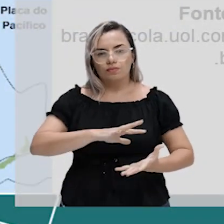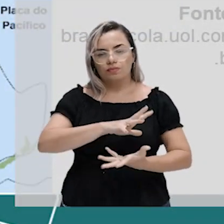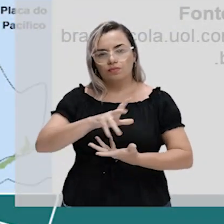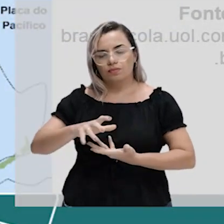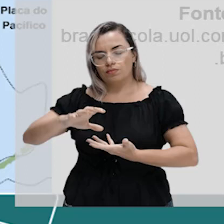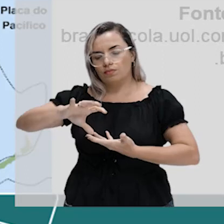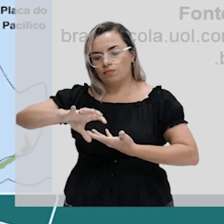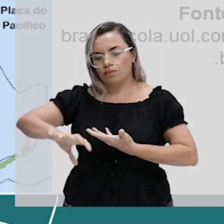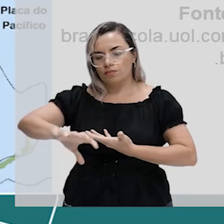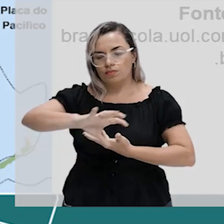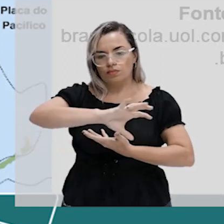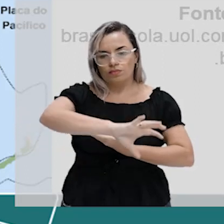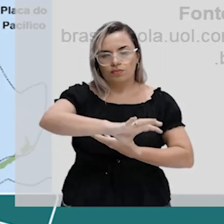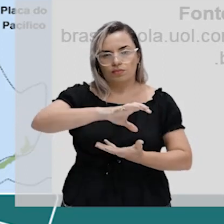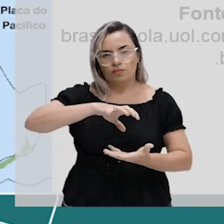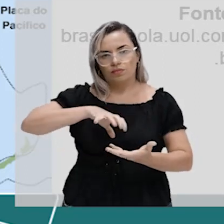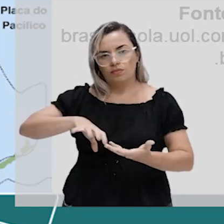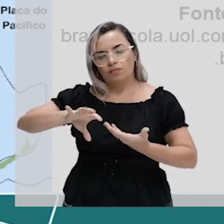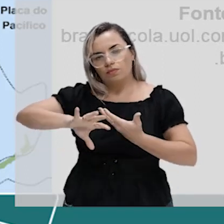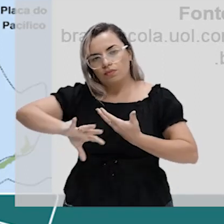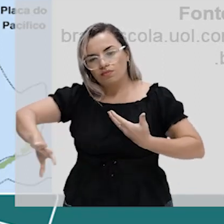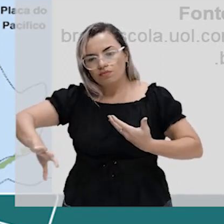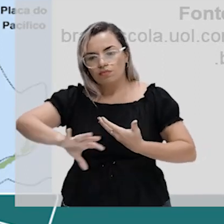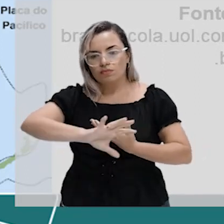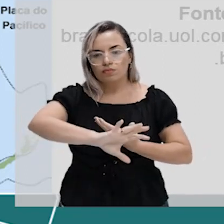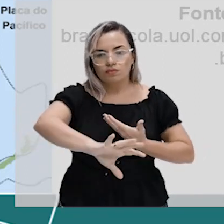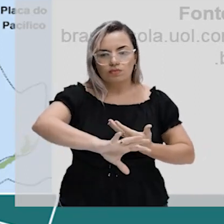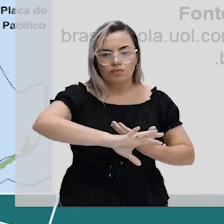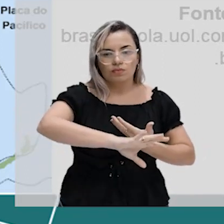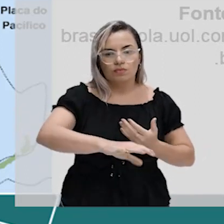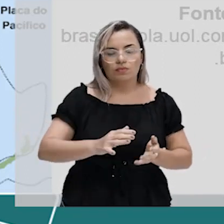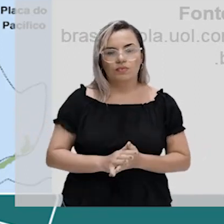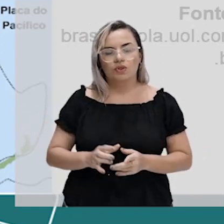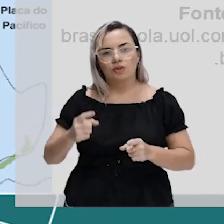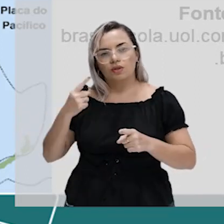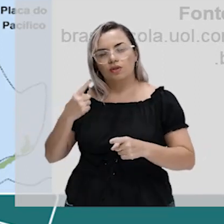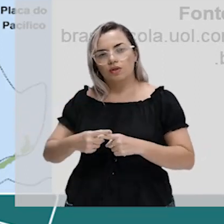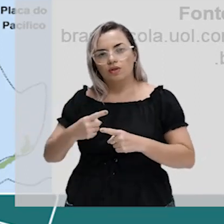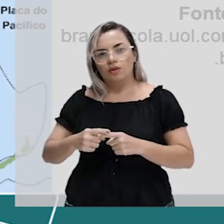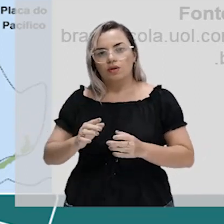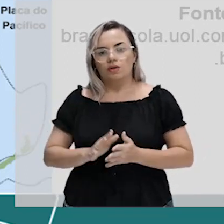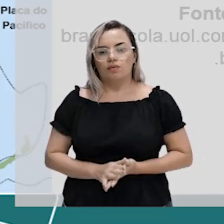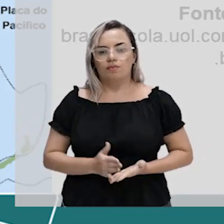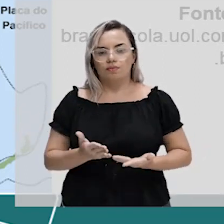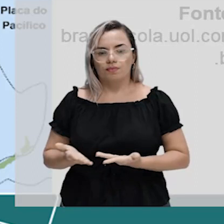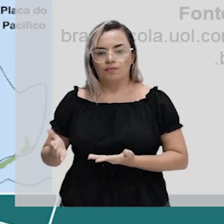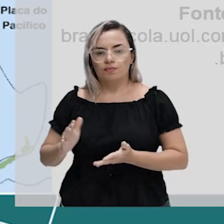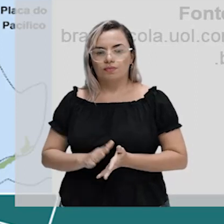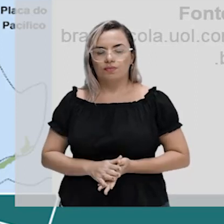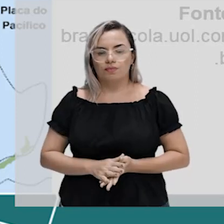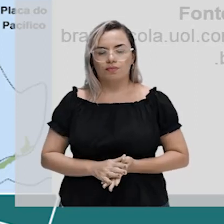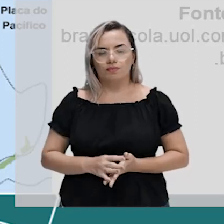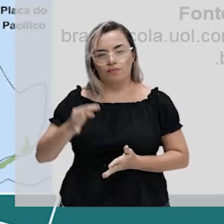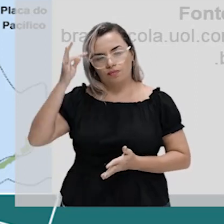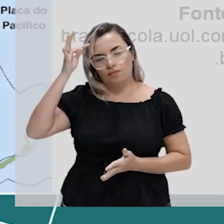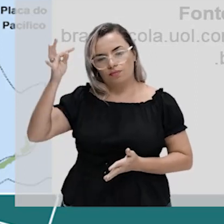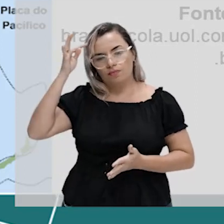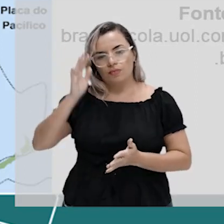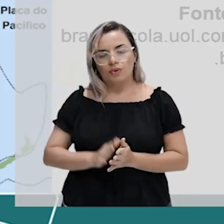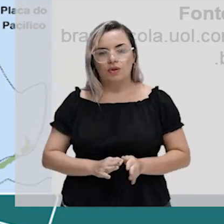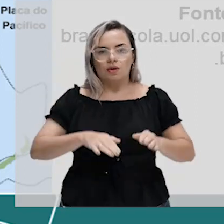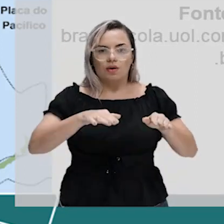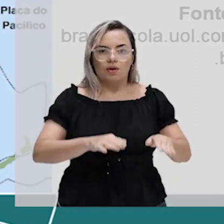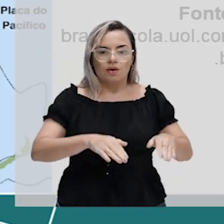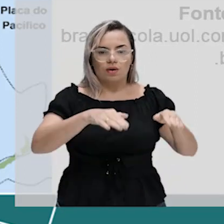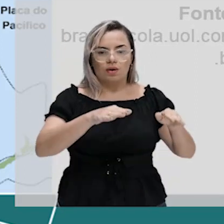se afastaram uns dos outros, né, por causa do mecanismo que a gente chama de a teoria de placa de